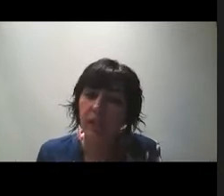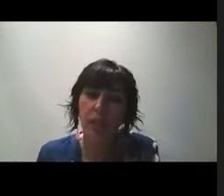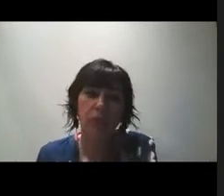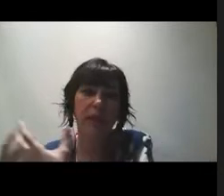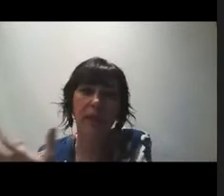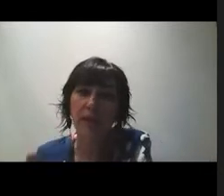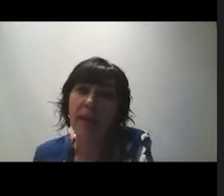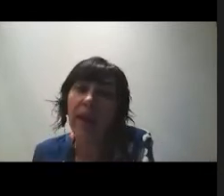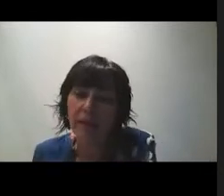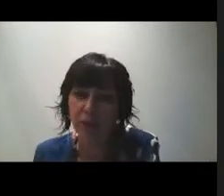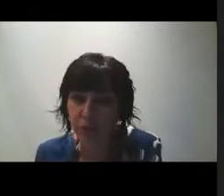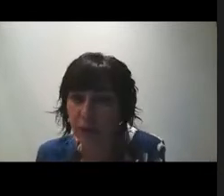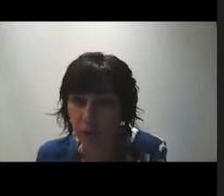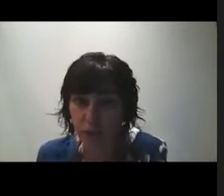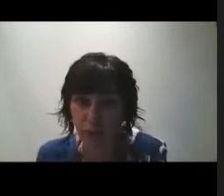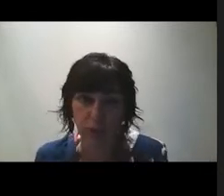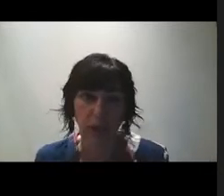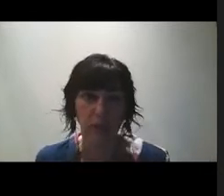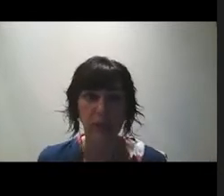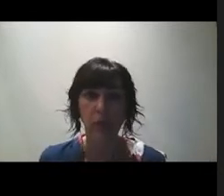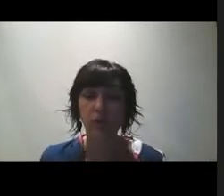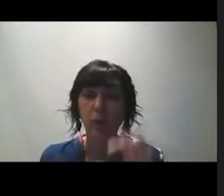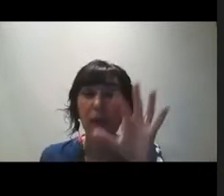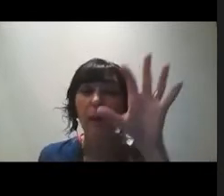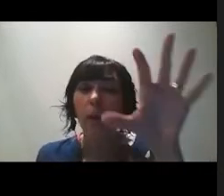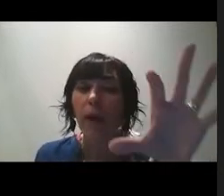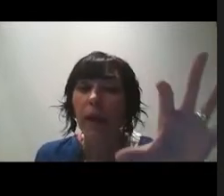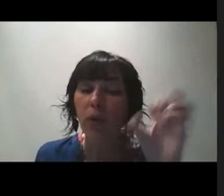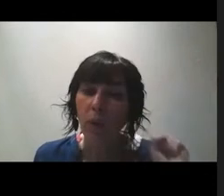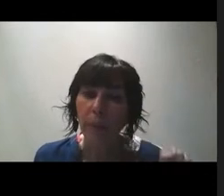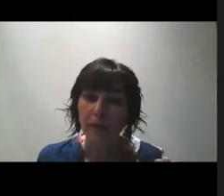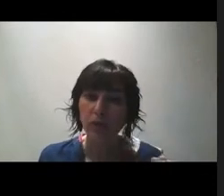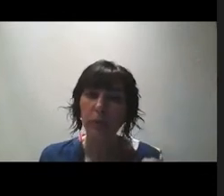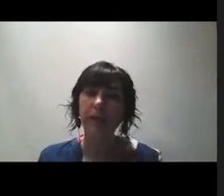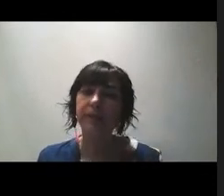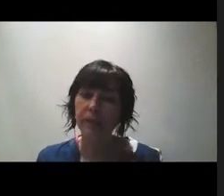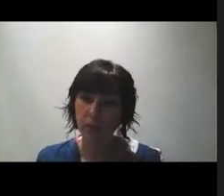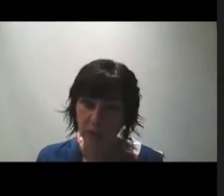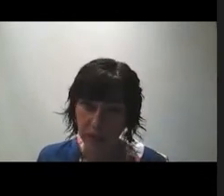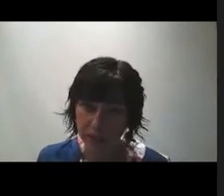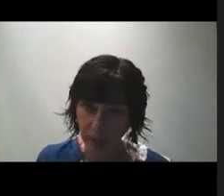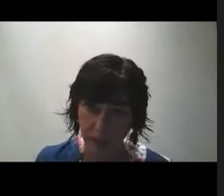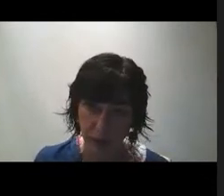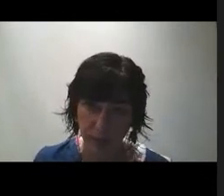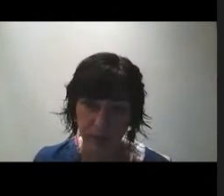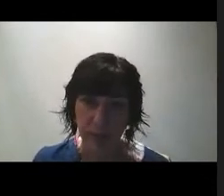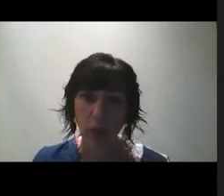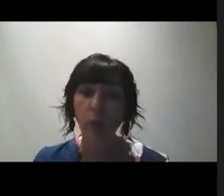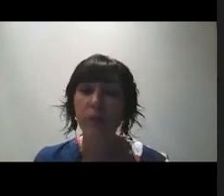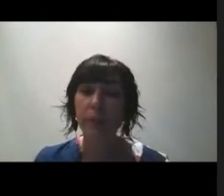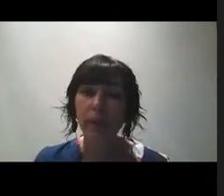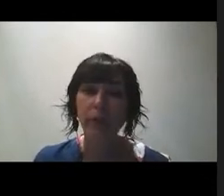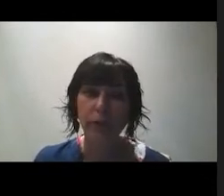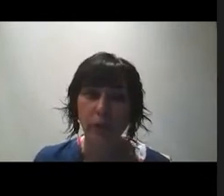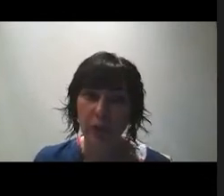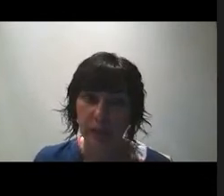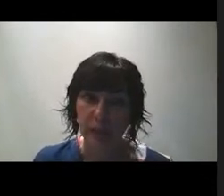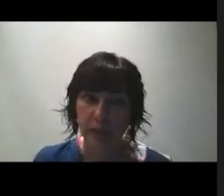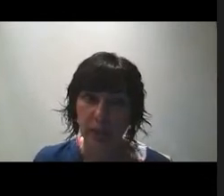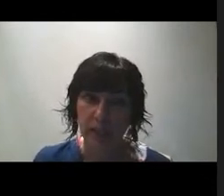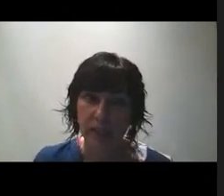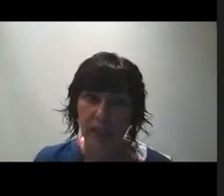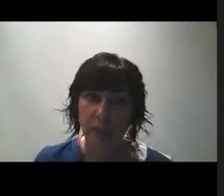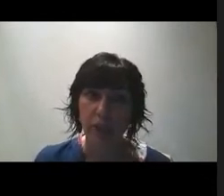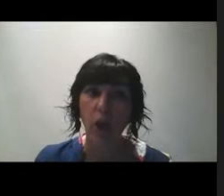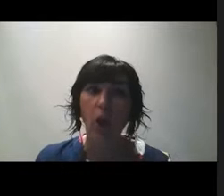está pesquisando e para quem quer de fato estrutural negócio eu começo pela intencionalidade o primeiro